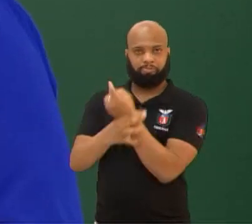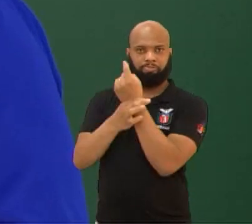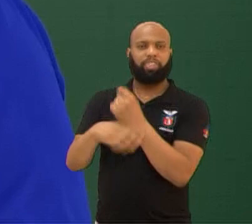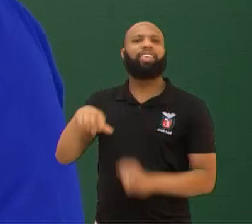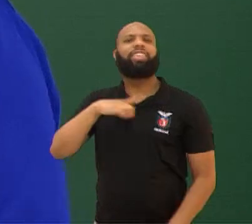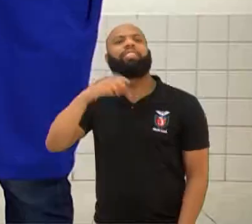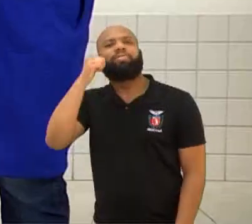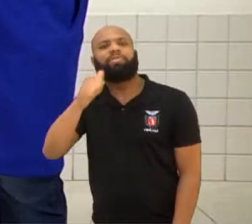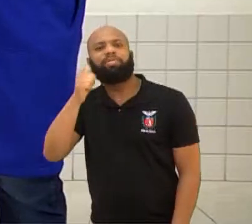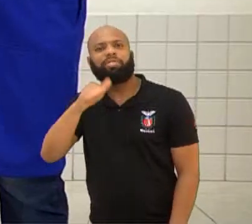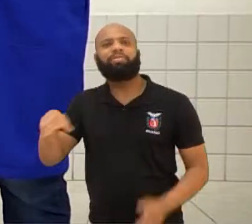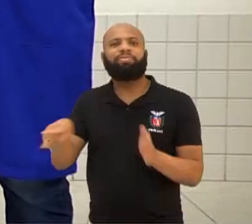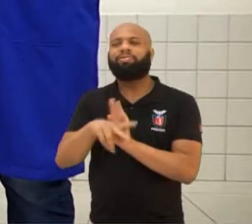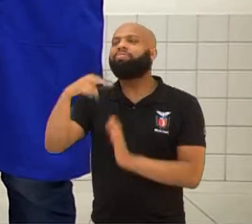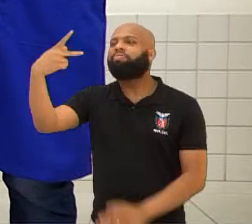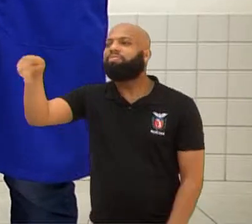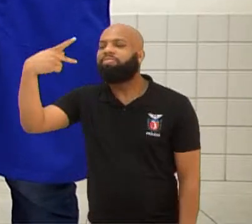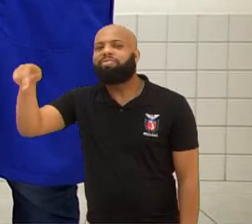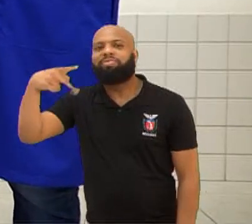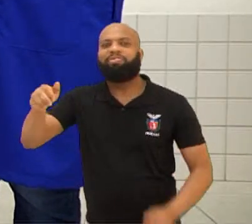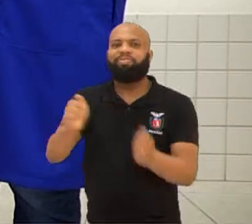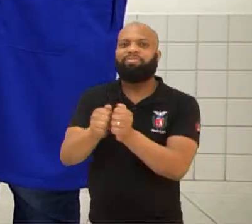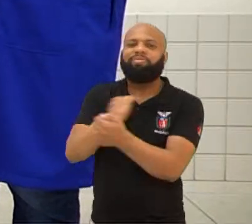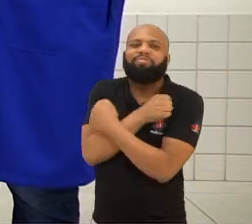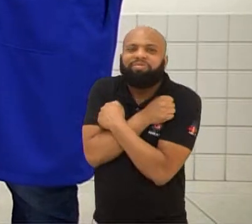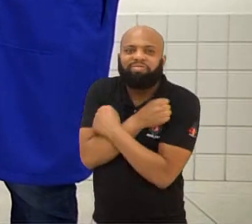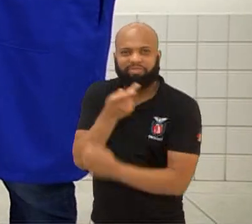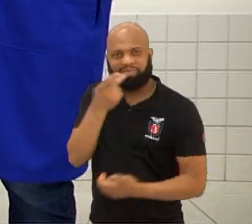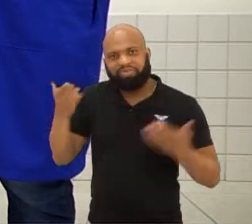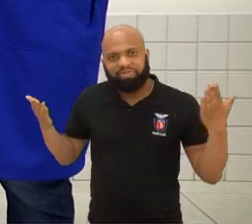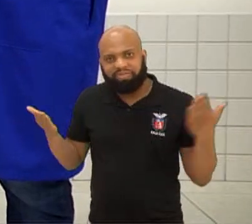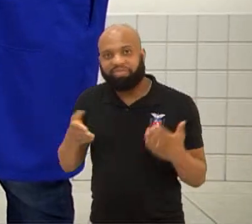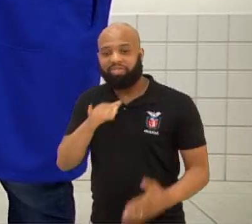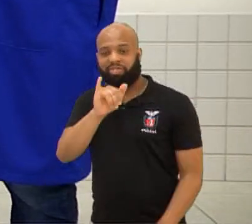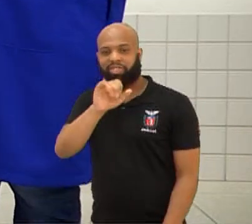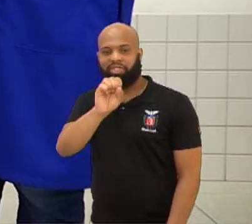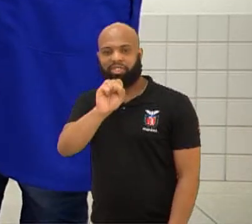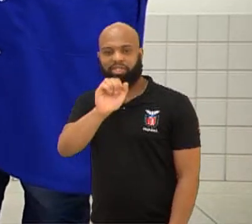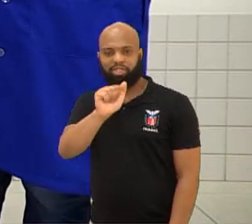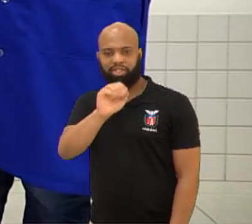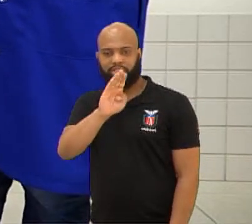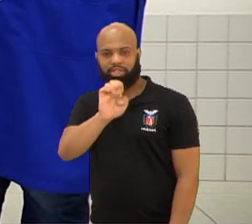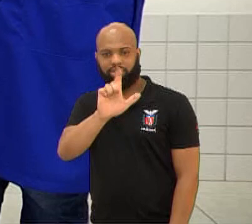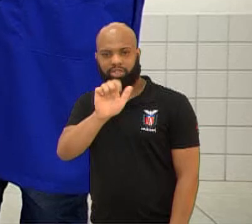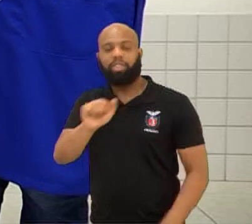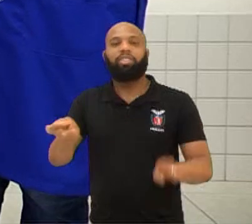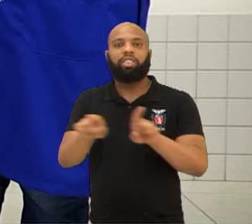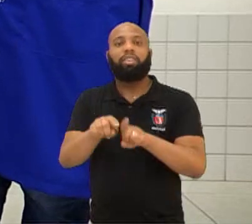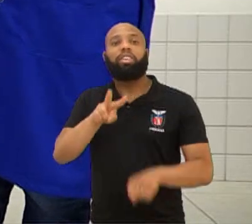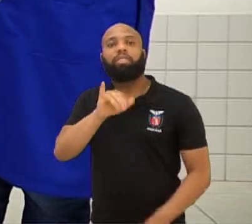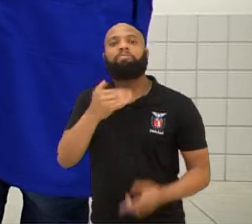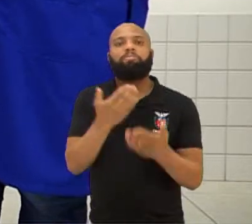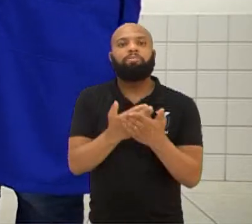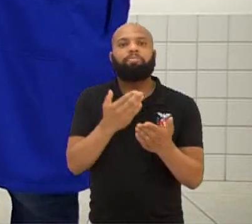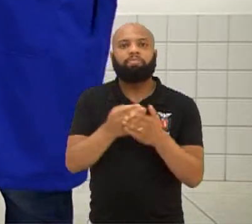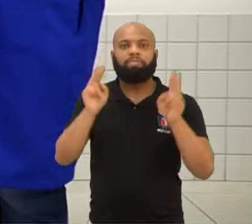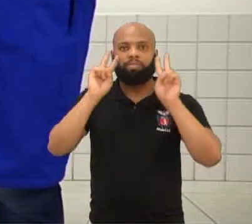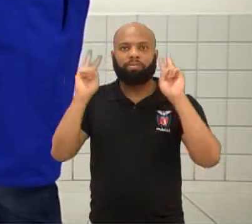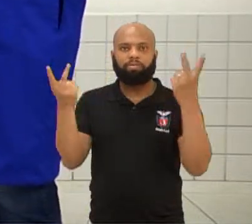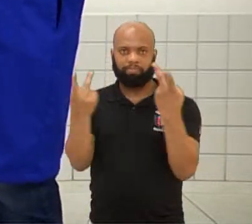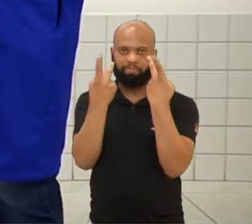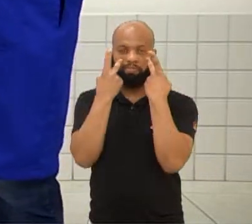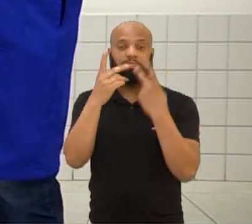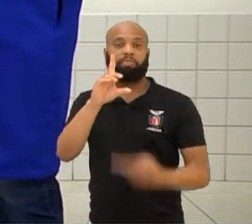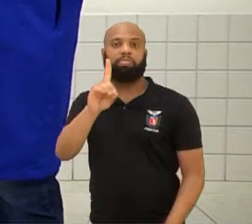lá de Piraquara. Oi. Ela contribuiu aqui com a gente, mandando um abraço, tá? E também vamos falar sobre daltonismo, como o Borba Cauã também